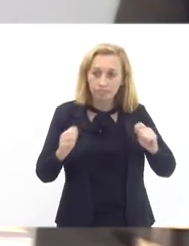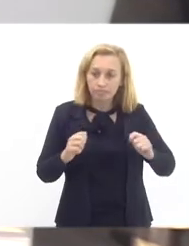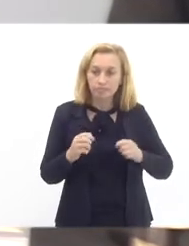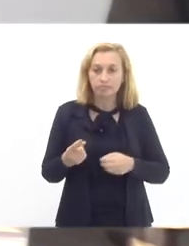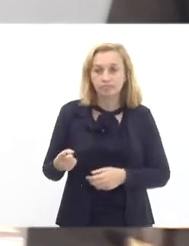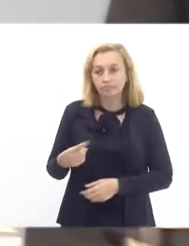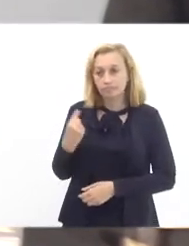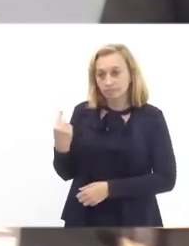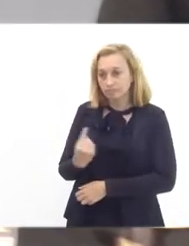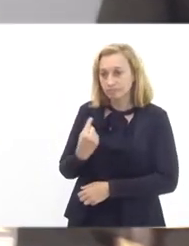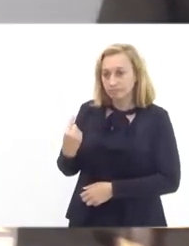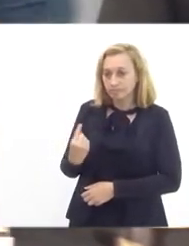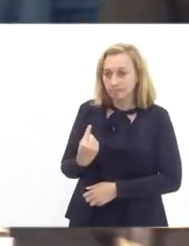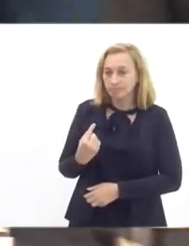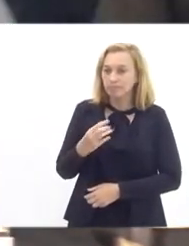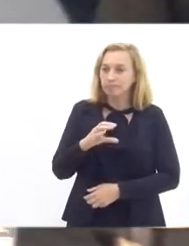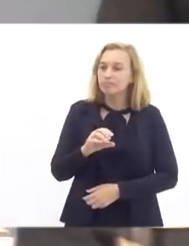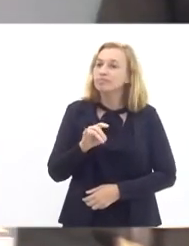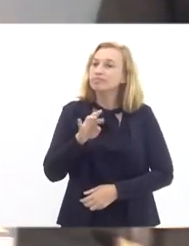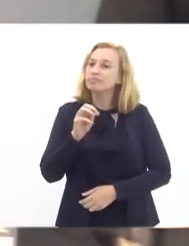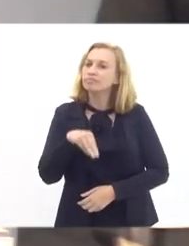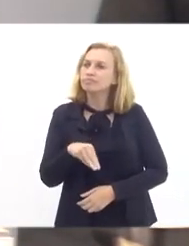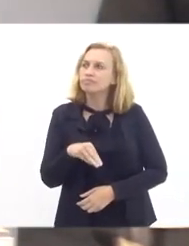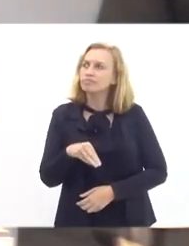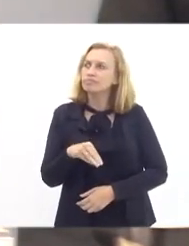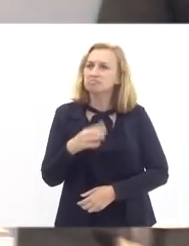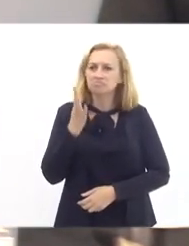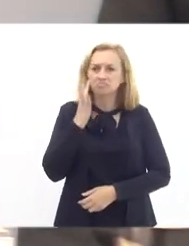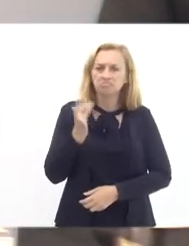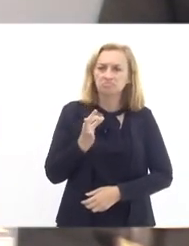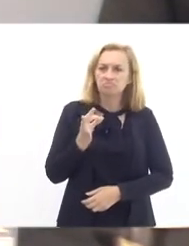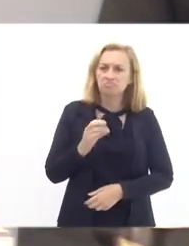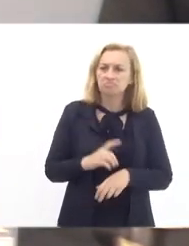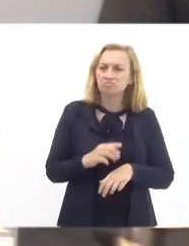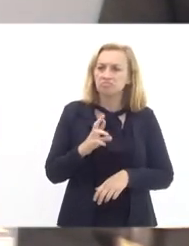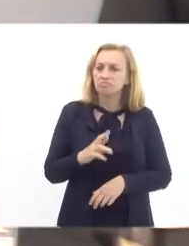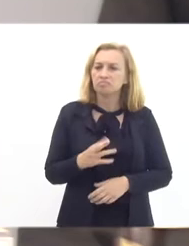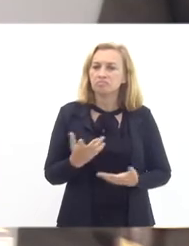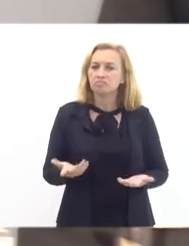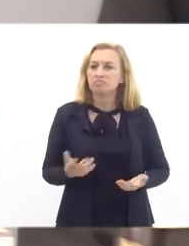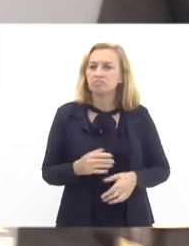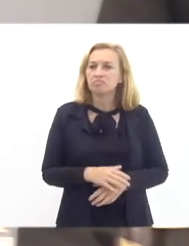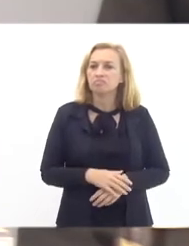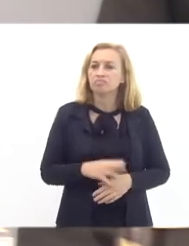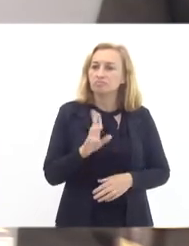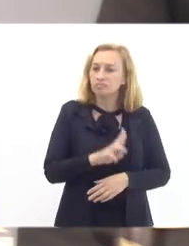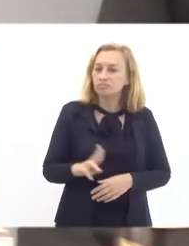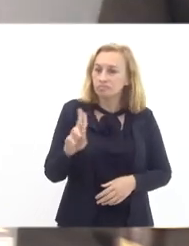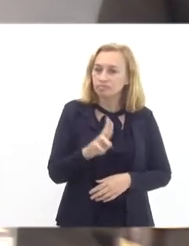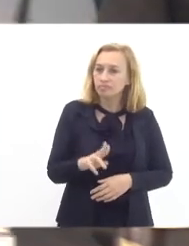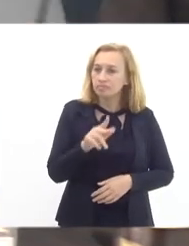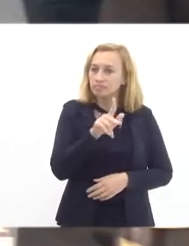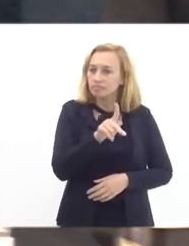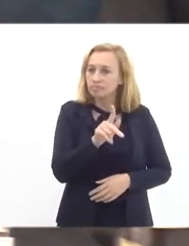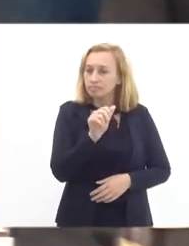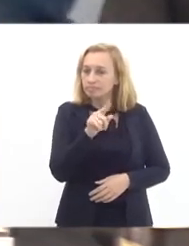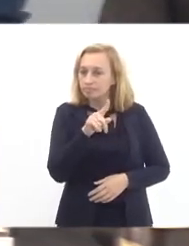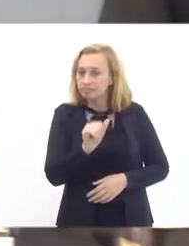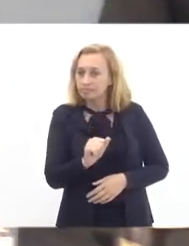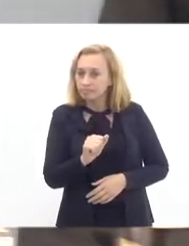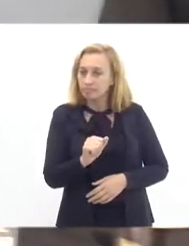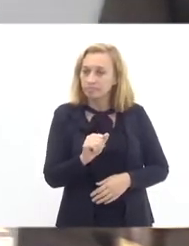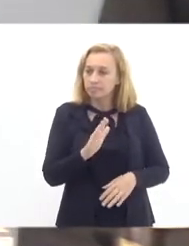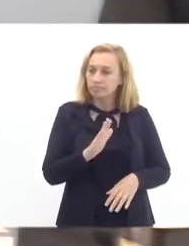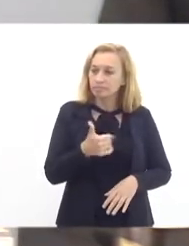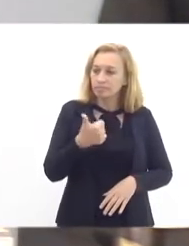né? O Carriço, eu não sei se está aqui o Carriço, querido doutor Carriço, e a gente usa essa página já há